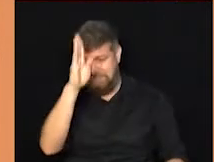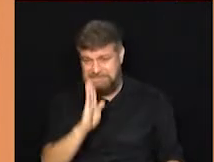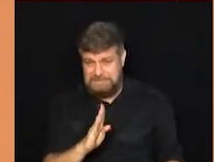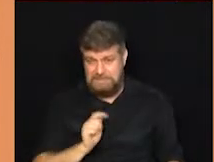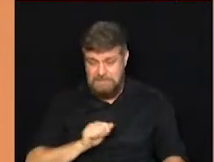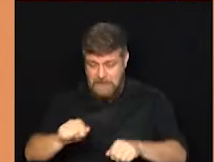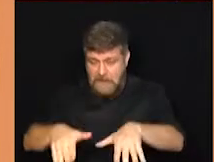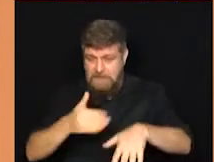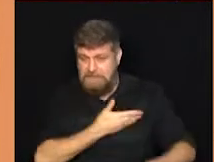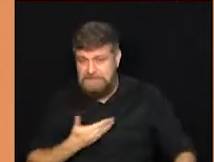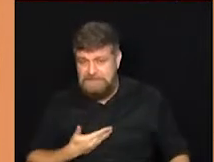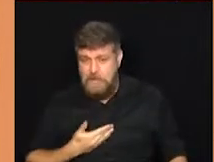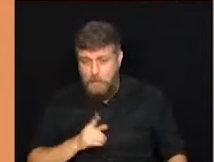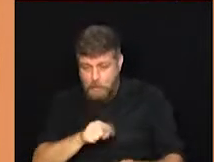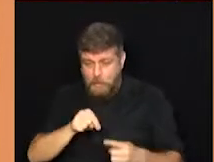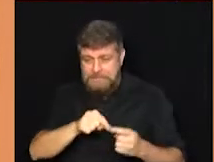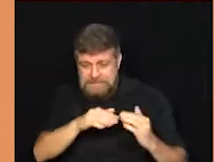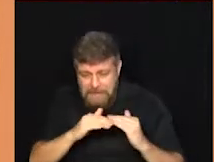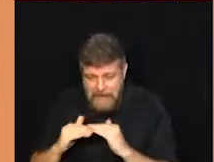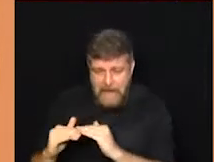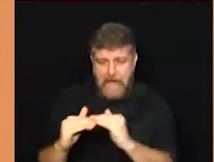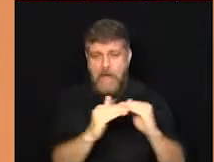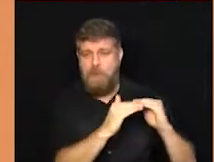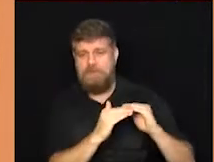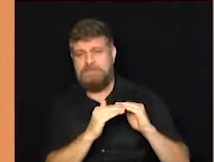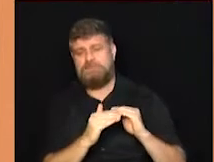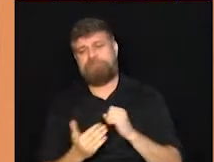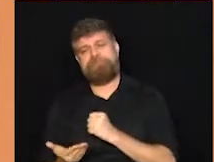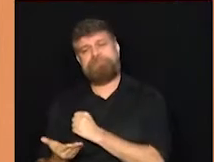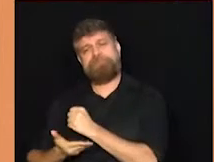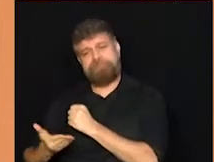a promoção da igualdade racial no nosso município é fundamental.